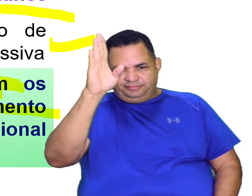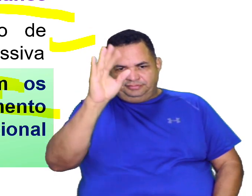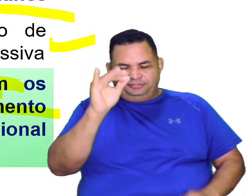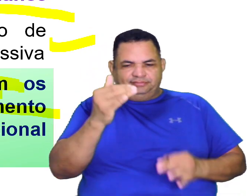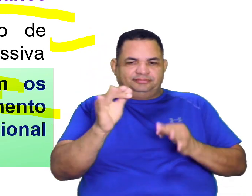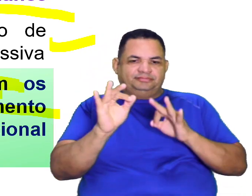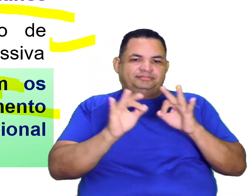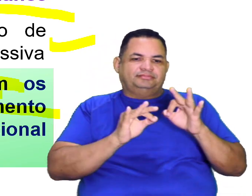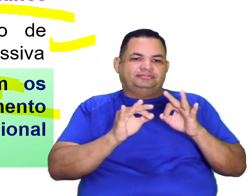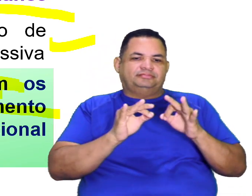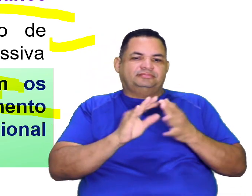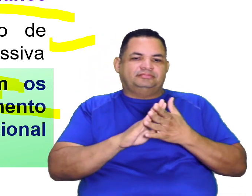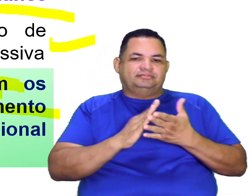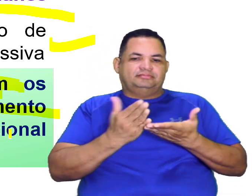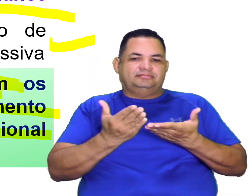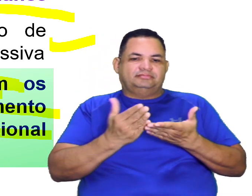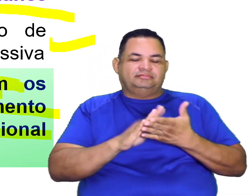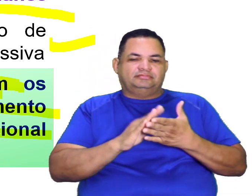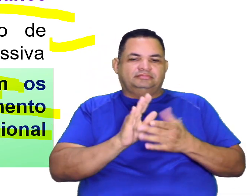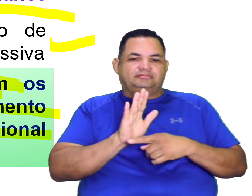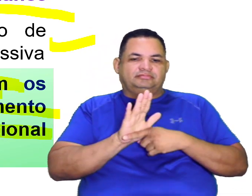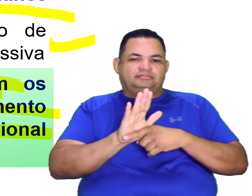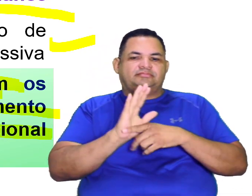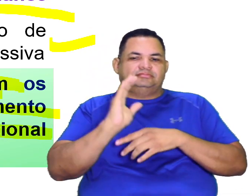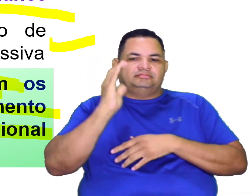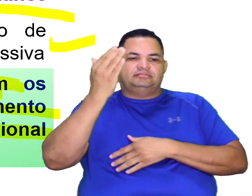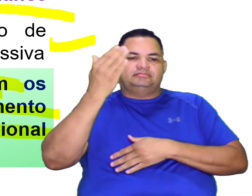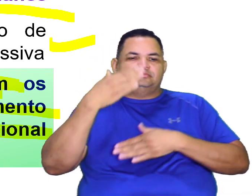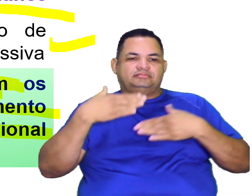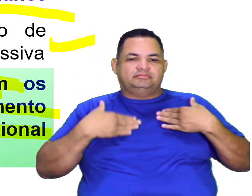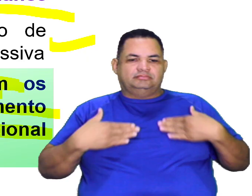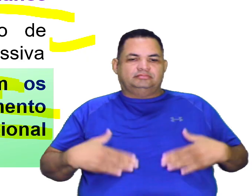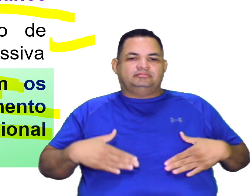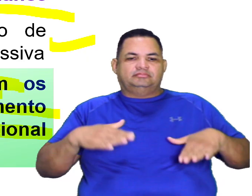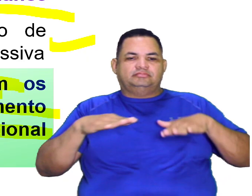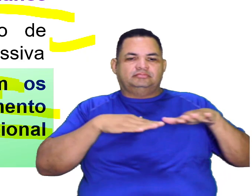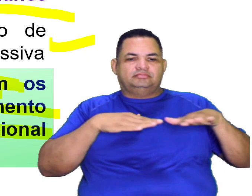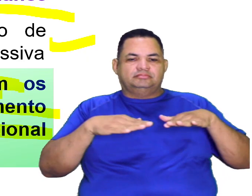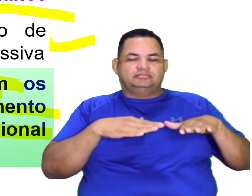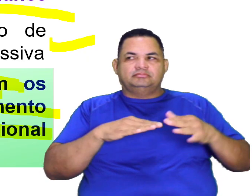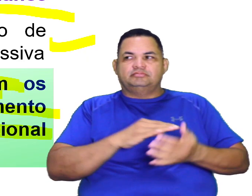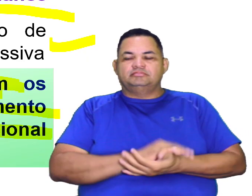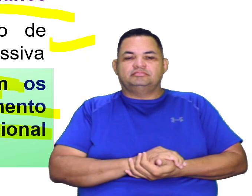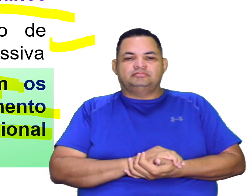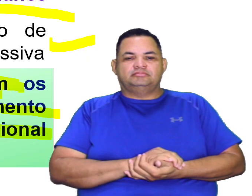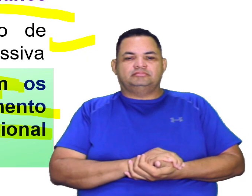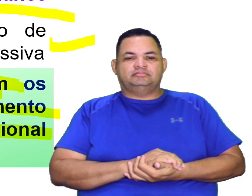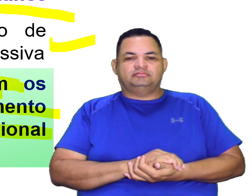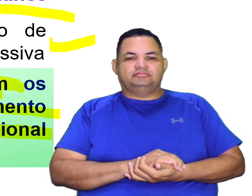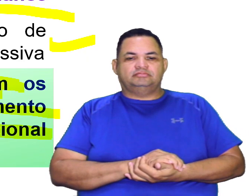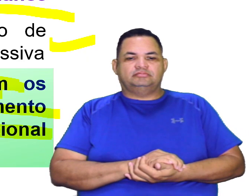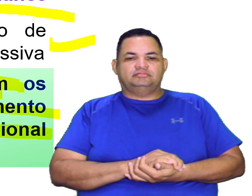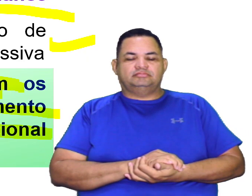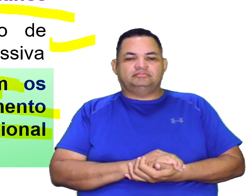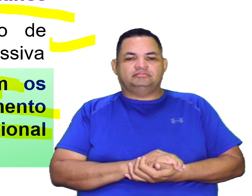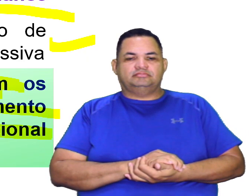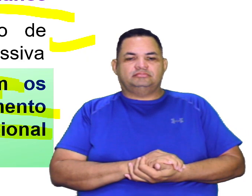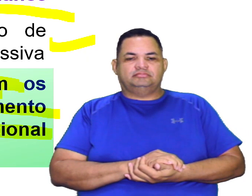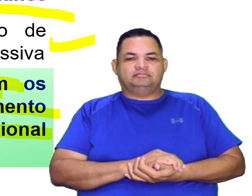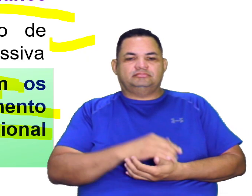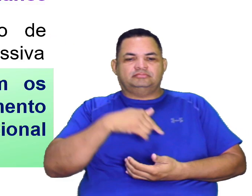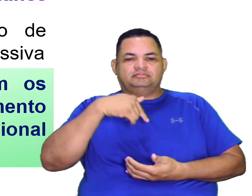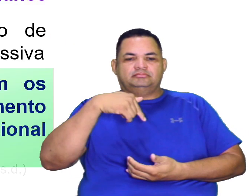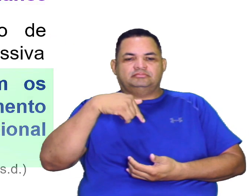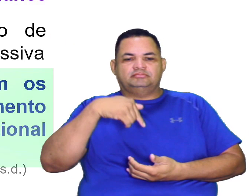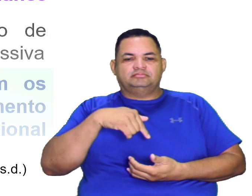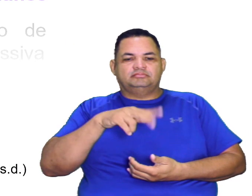vão, principalmente, ajudar aí nas capacidades funcionais da vida diária, tá? Qualidade de vida aí.